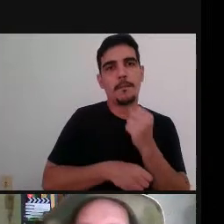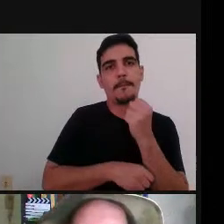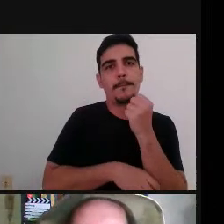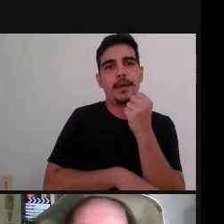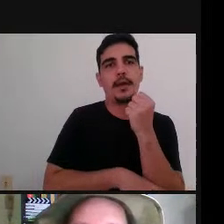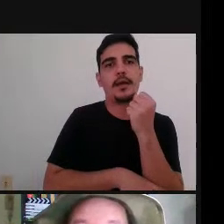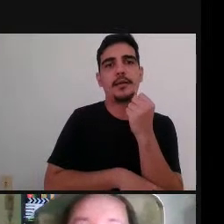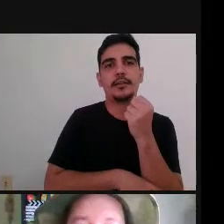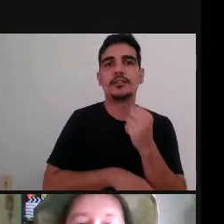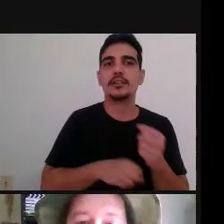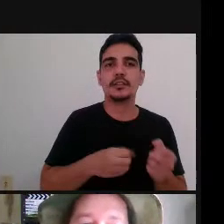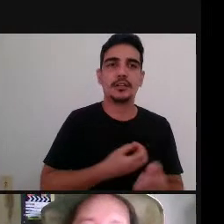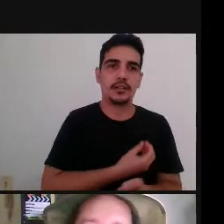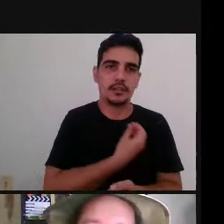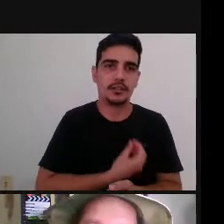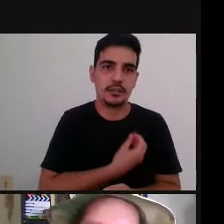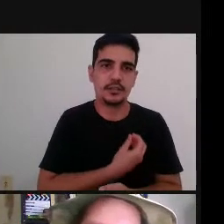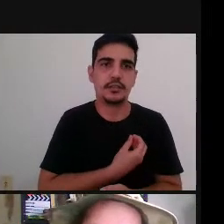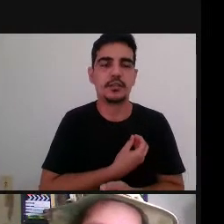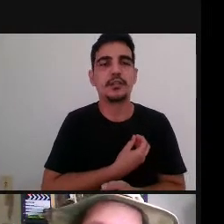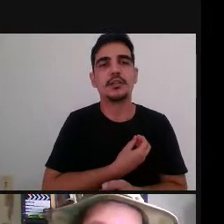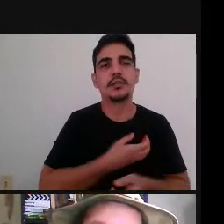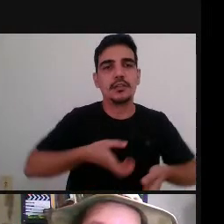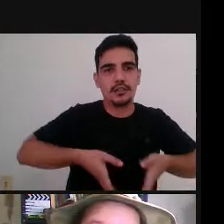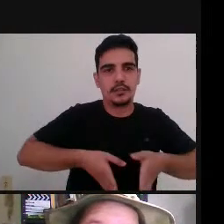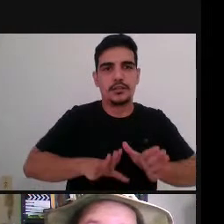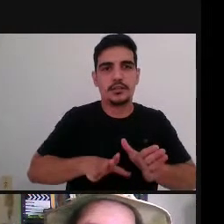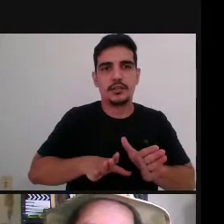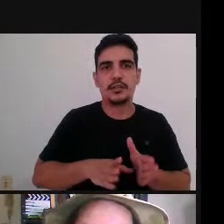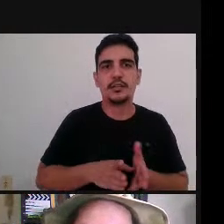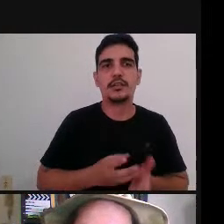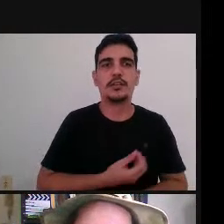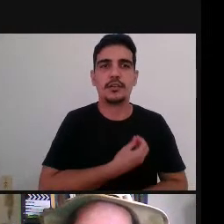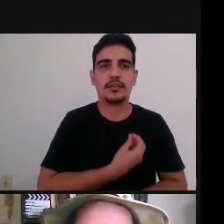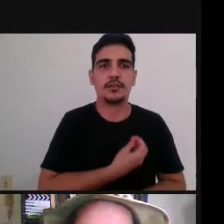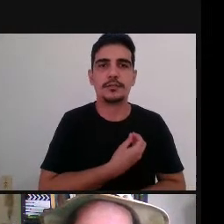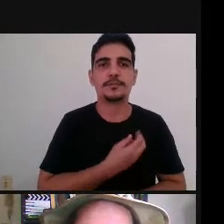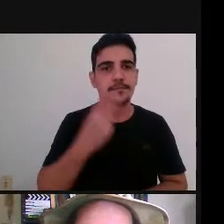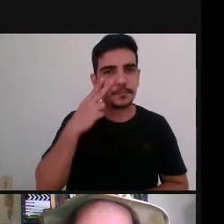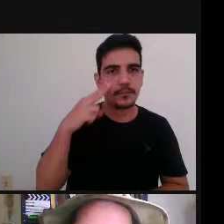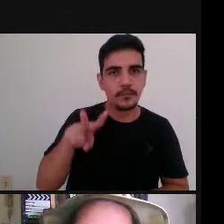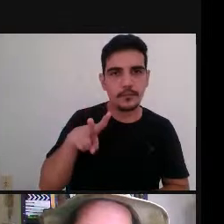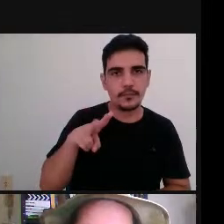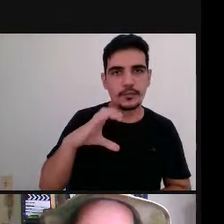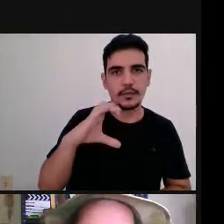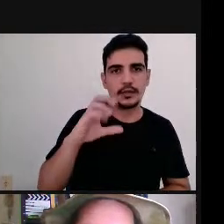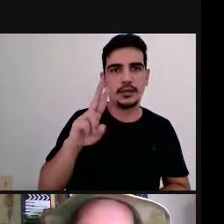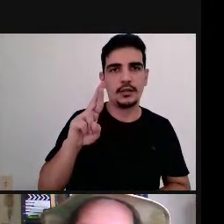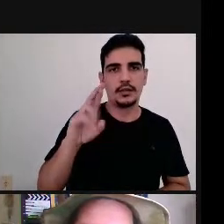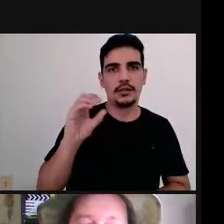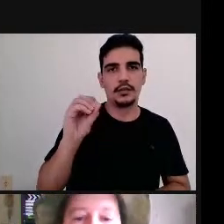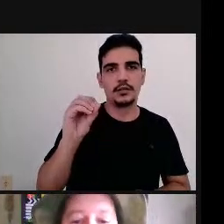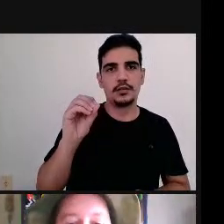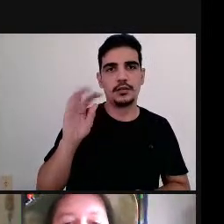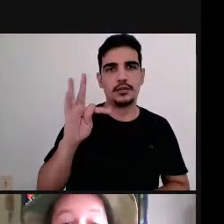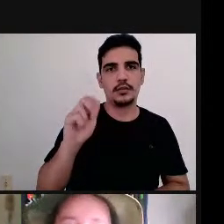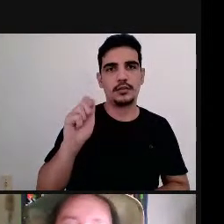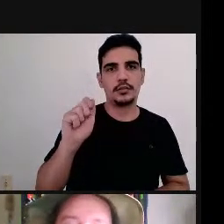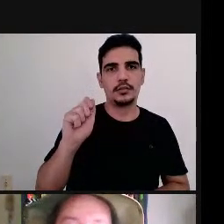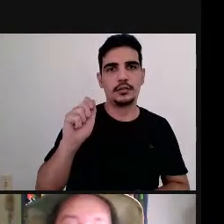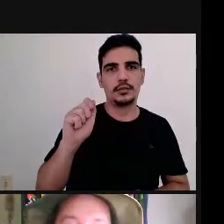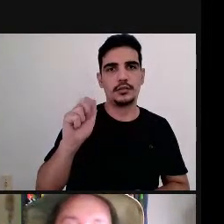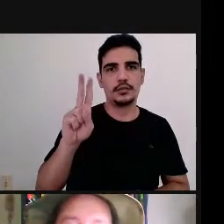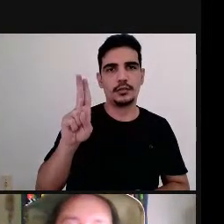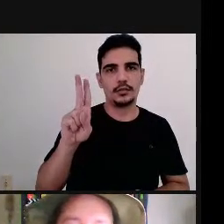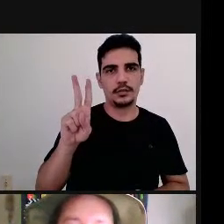no céu da boca, no órgão de Jacobson. Tem essa escama supraocular, né, que eu até brinco falando que a cobra tem uma cara de mal.